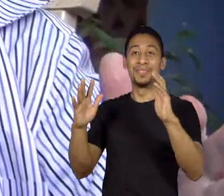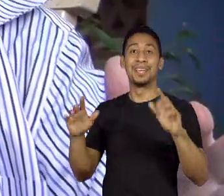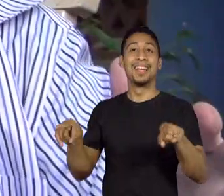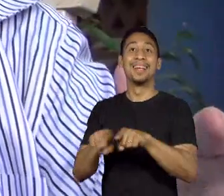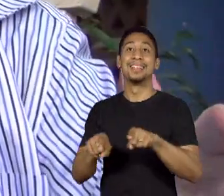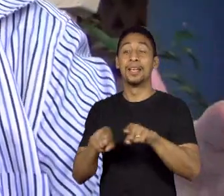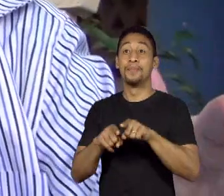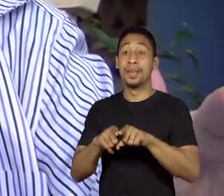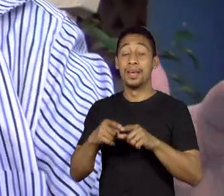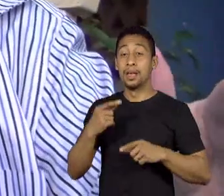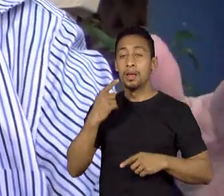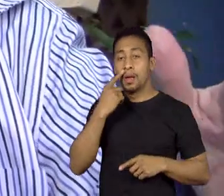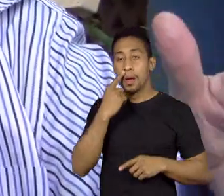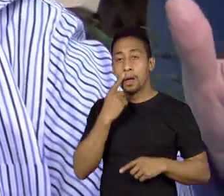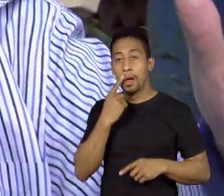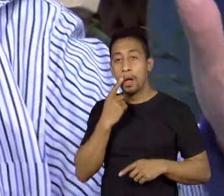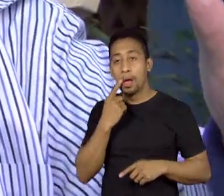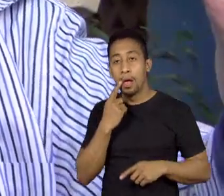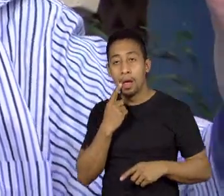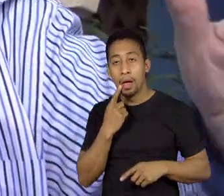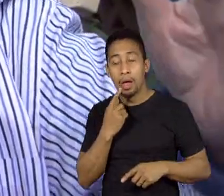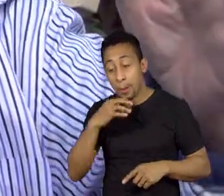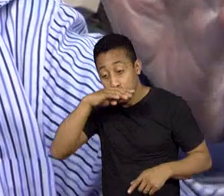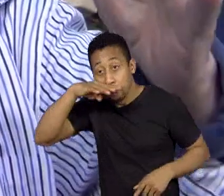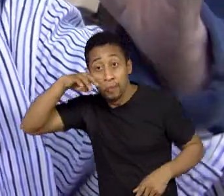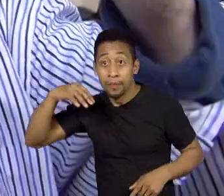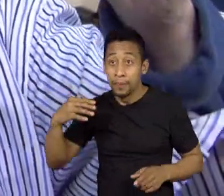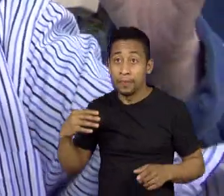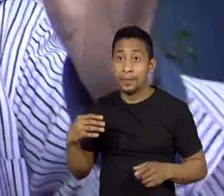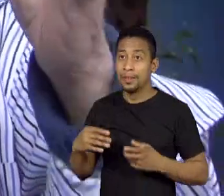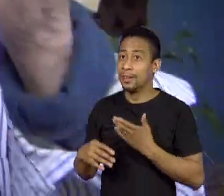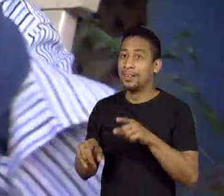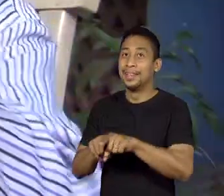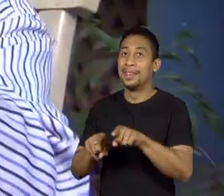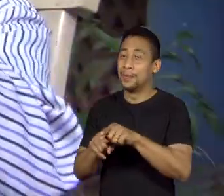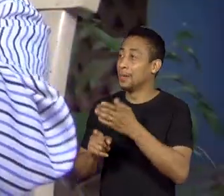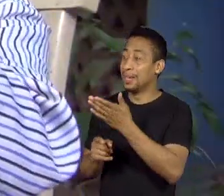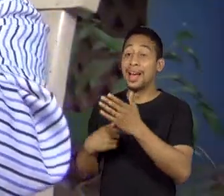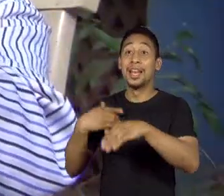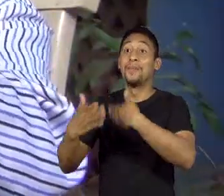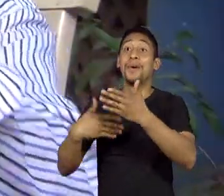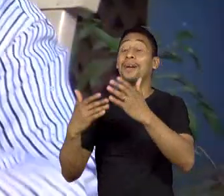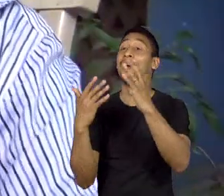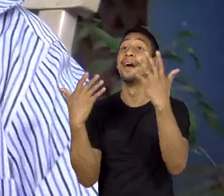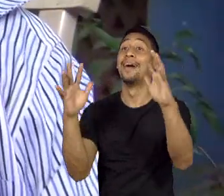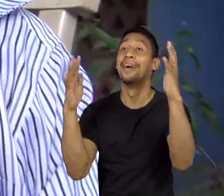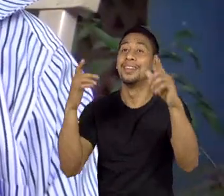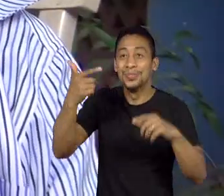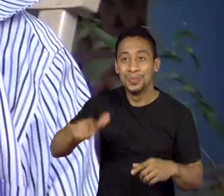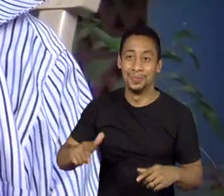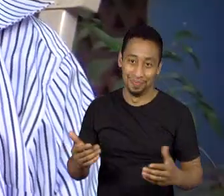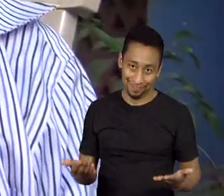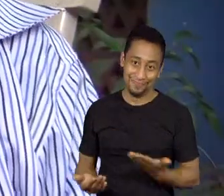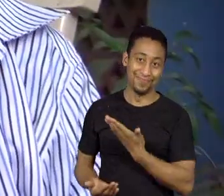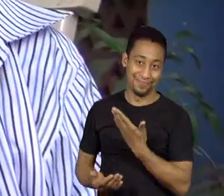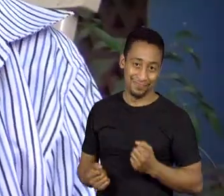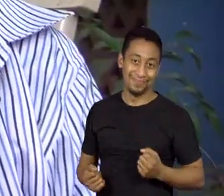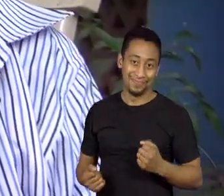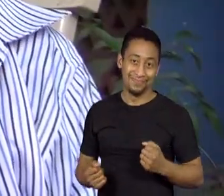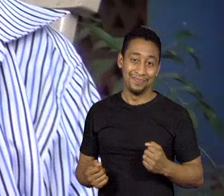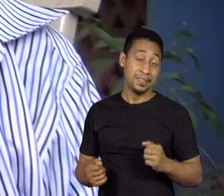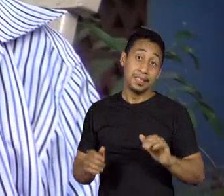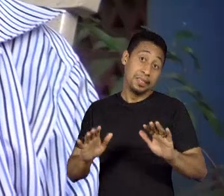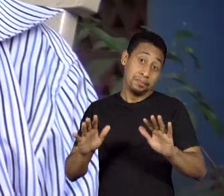vezes, limpava a nariz assim, não sei que merda. E aí continuava batendo. E